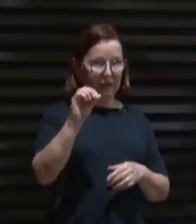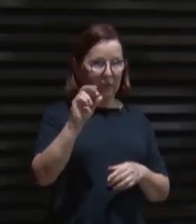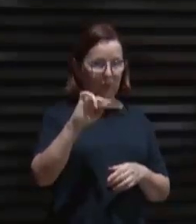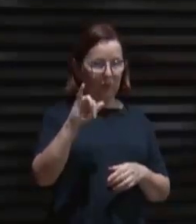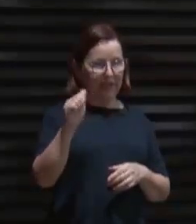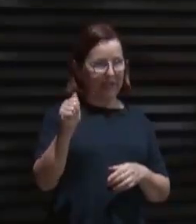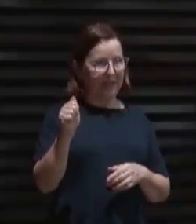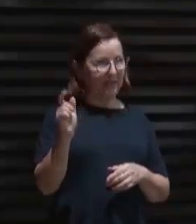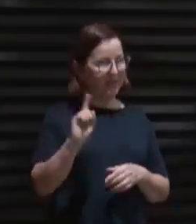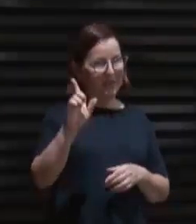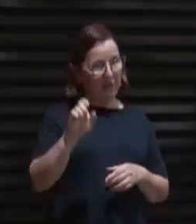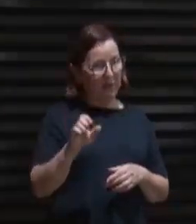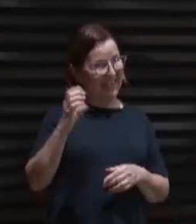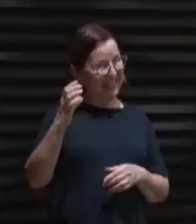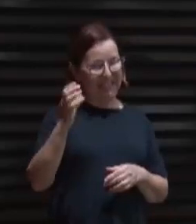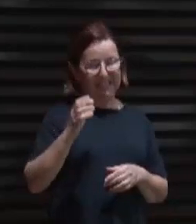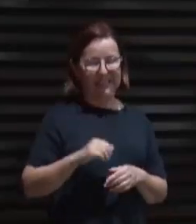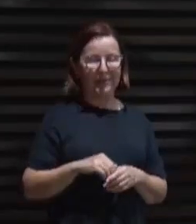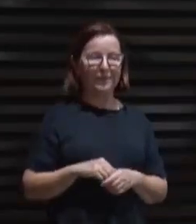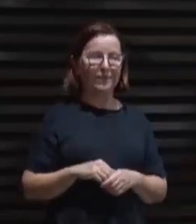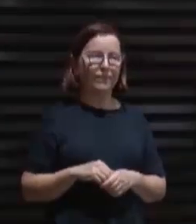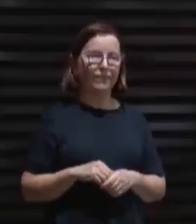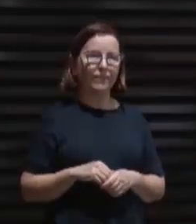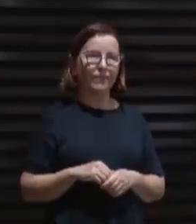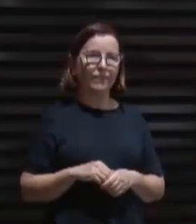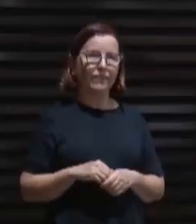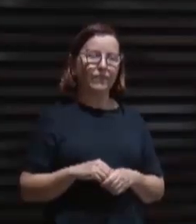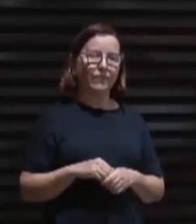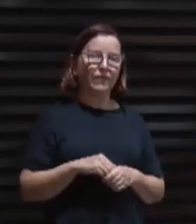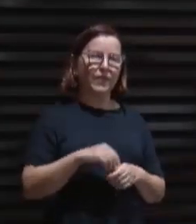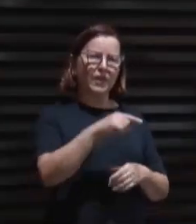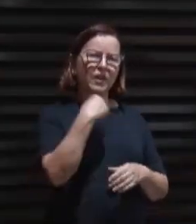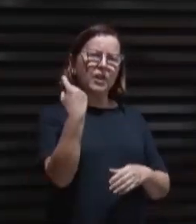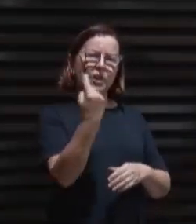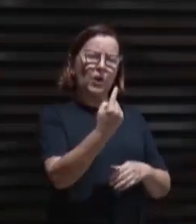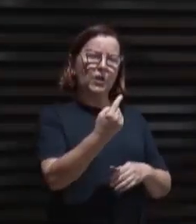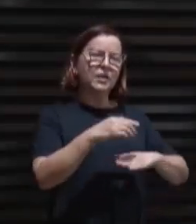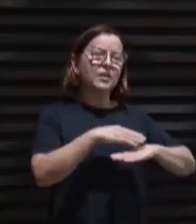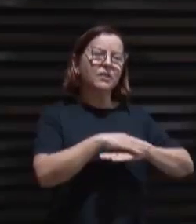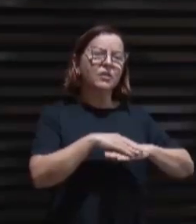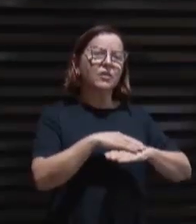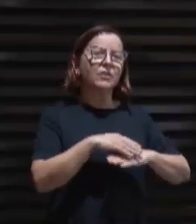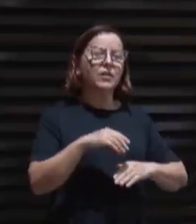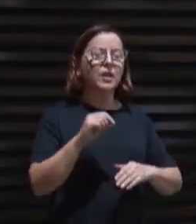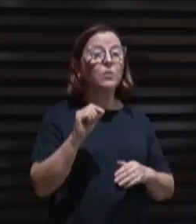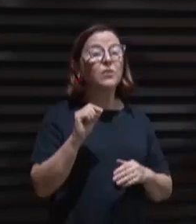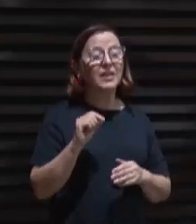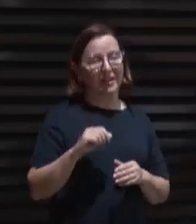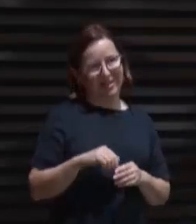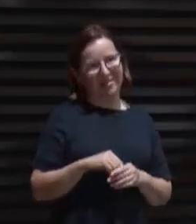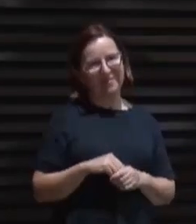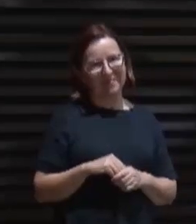Que ambiente nós estamos nos frequentando? E eu gosto